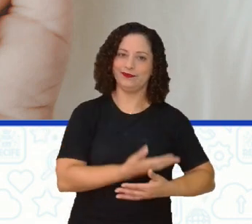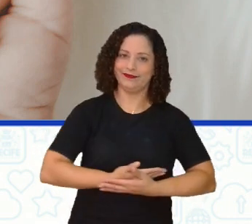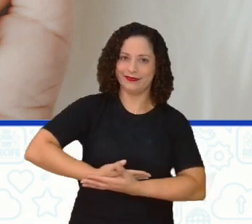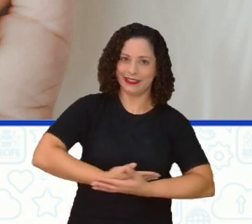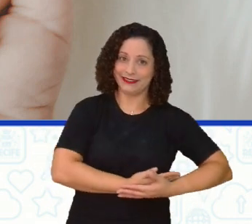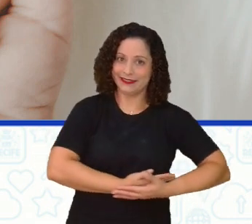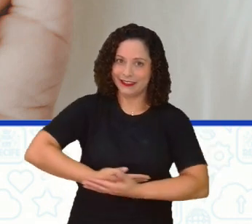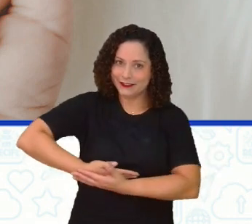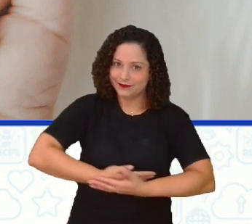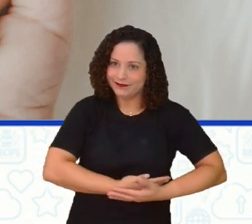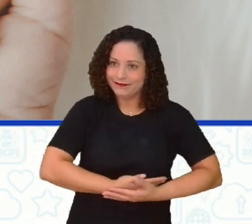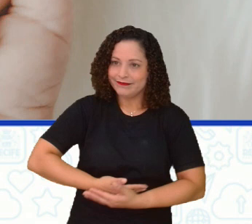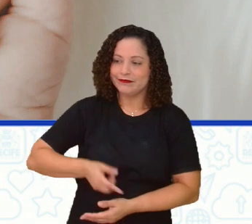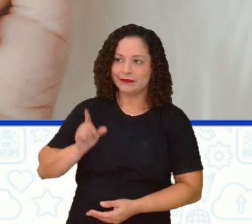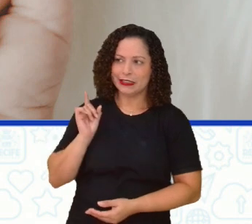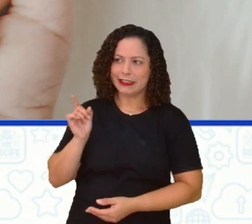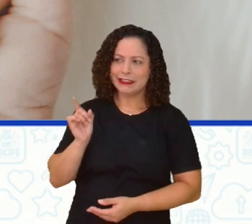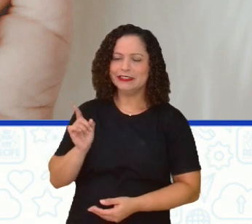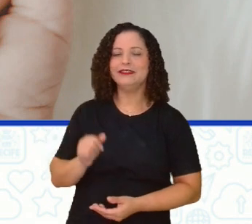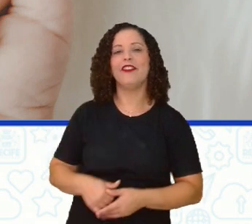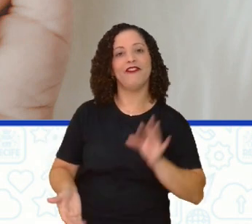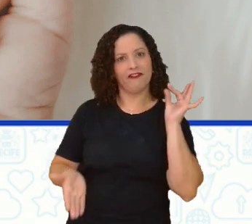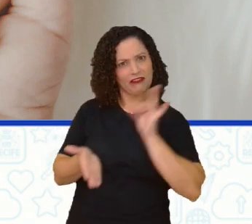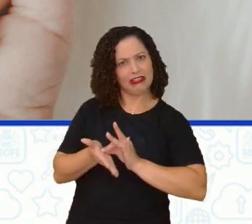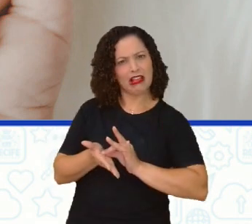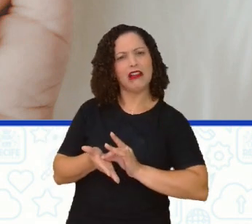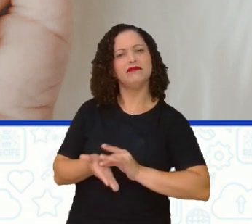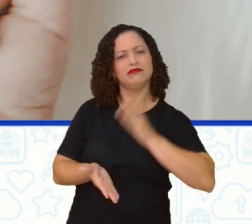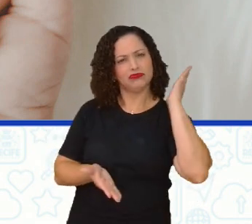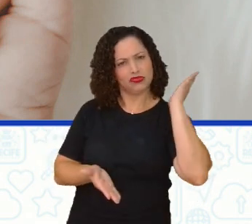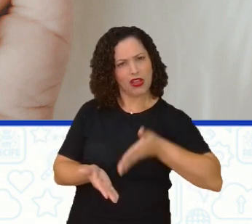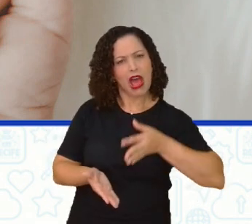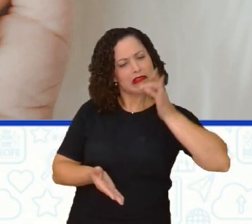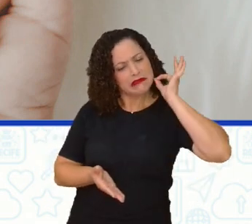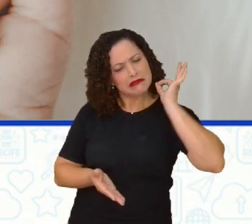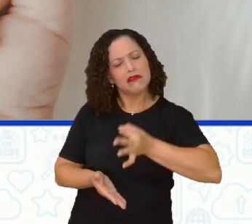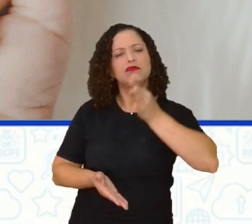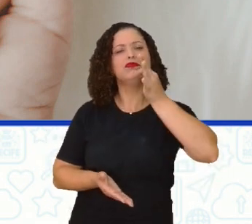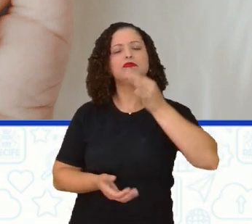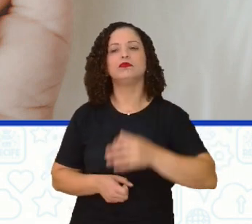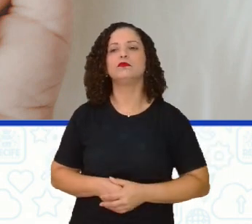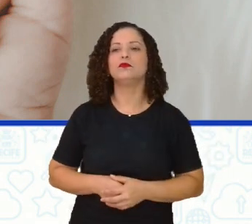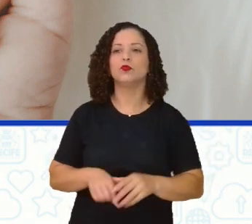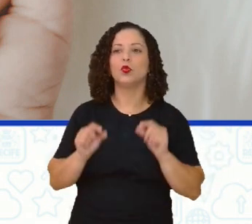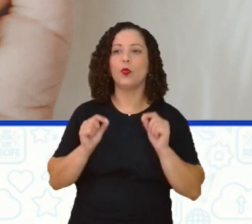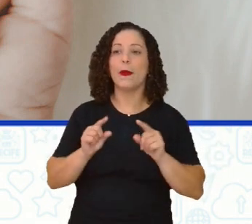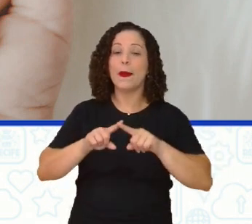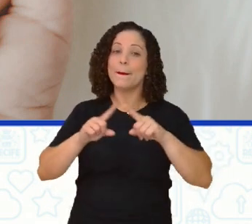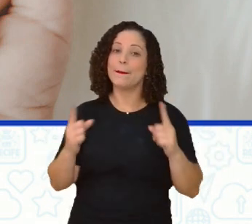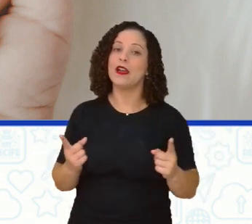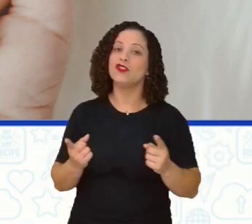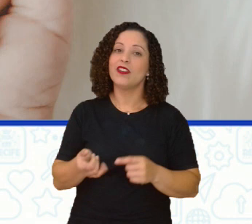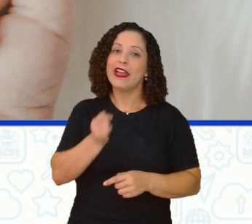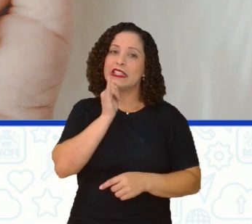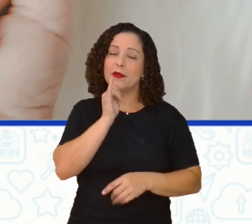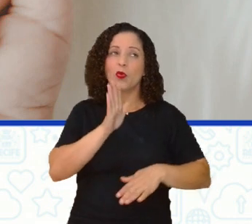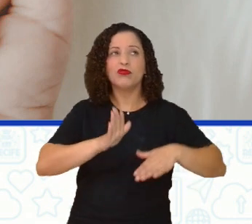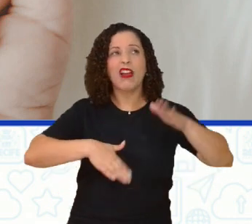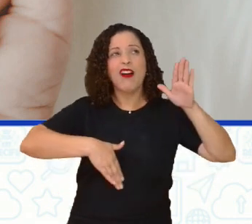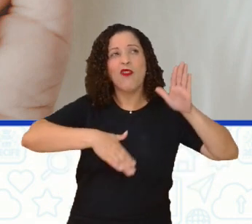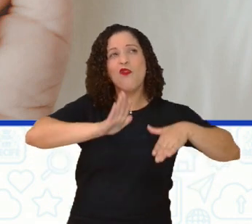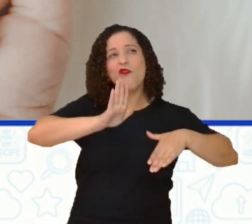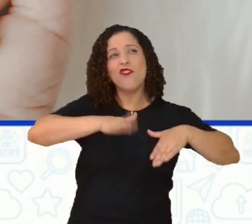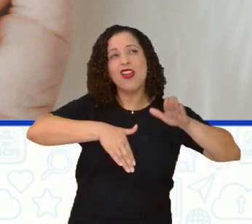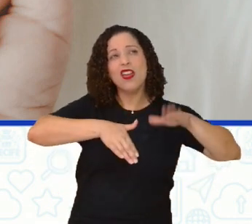Quando falamos assim, é realmente, não é? Provavelmente, o que é que vocês acham? Provavelmente, há